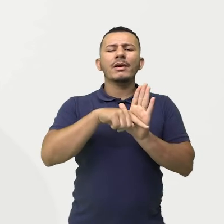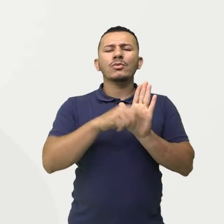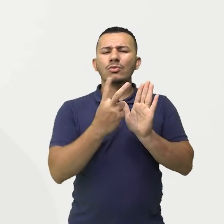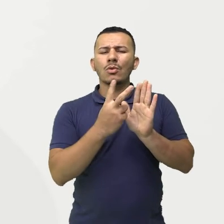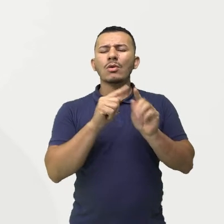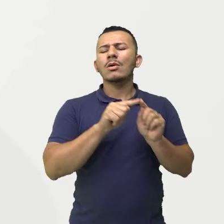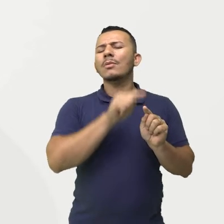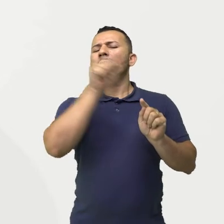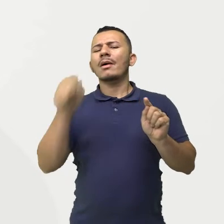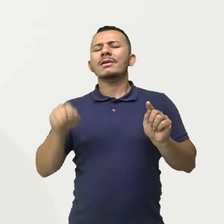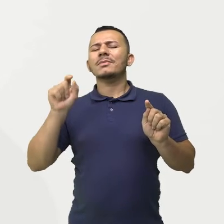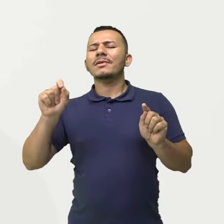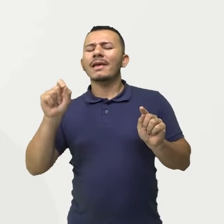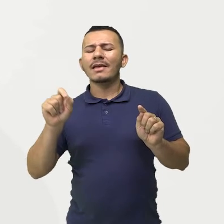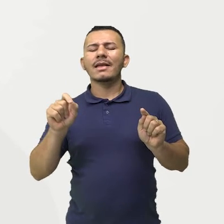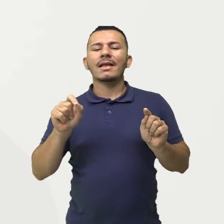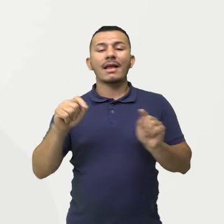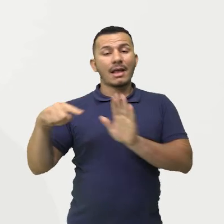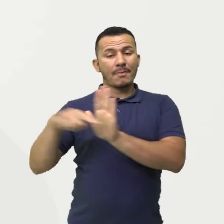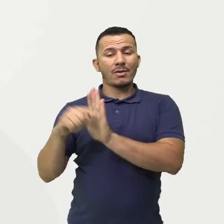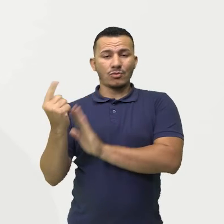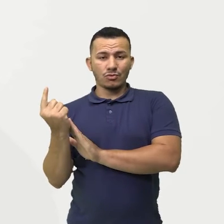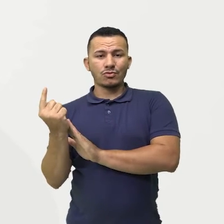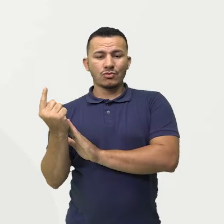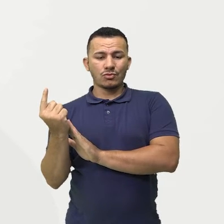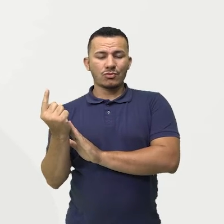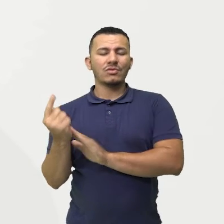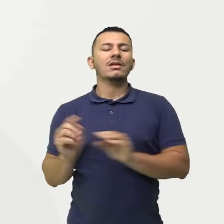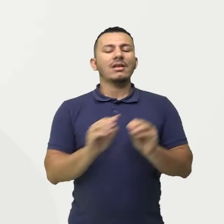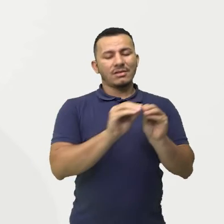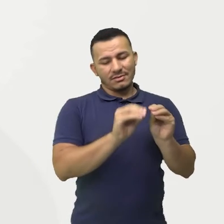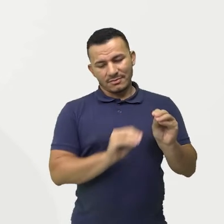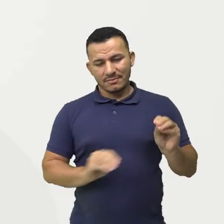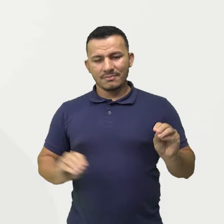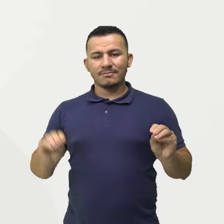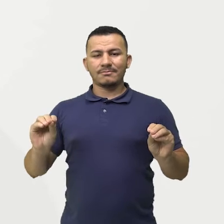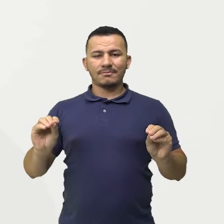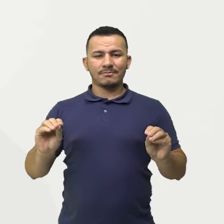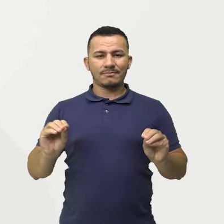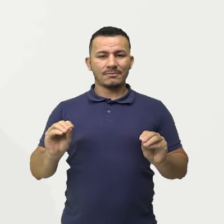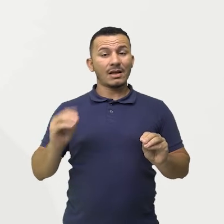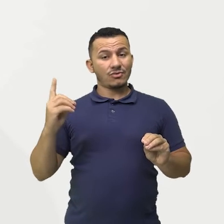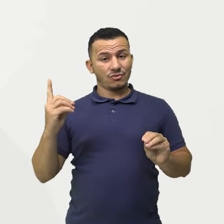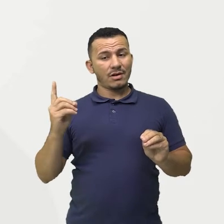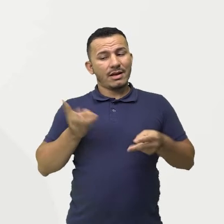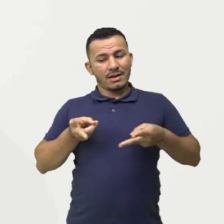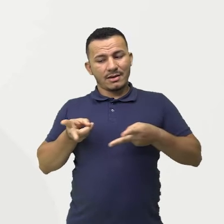de menos 2. Vai ser o menos 1, que é o que está imediatamente à